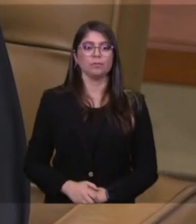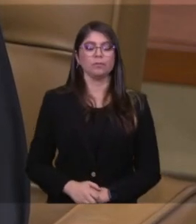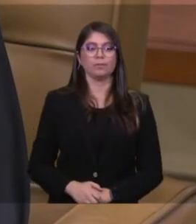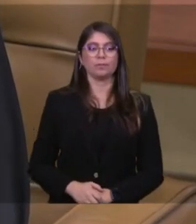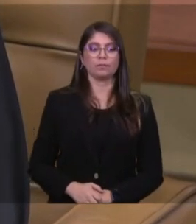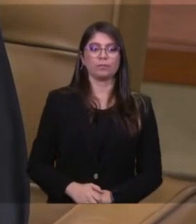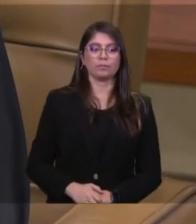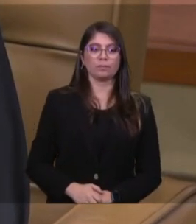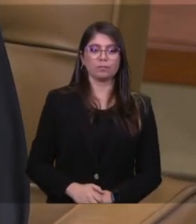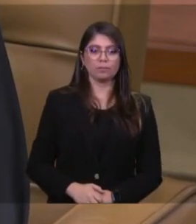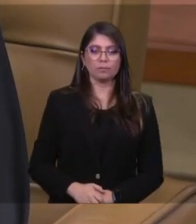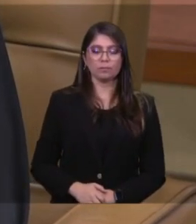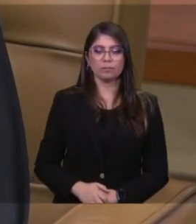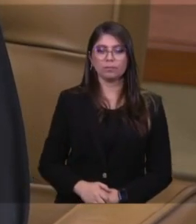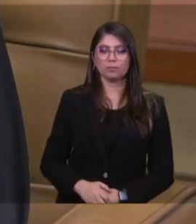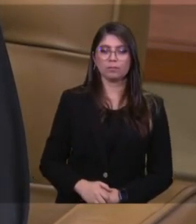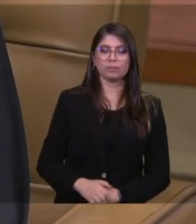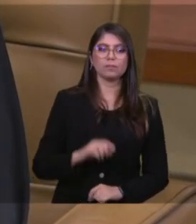do